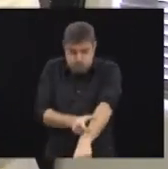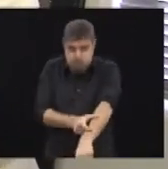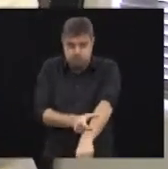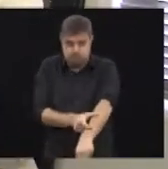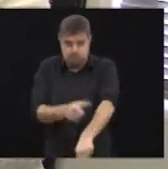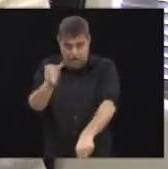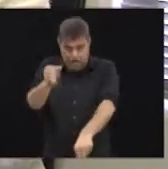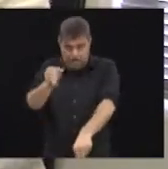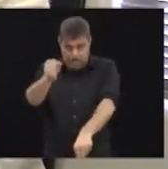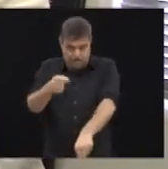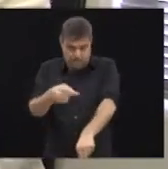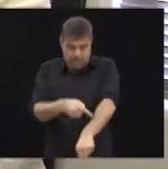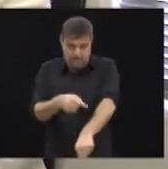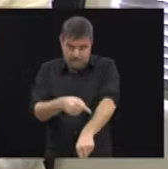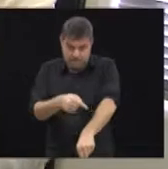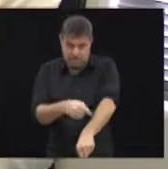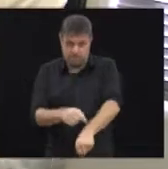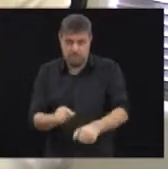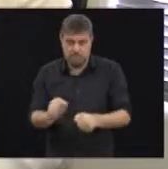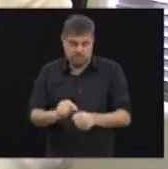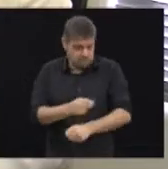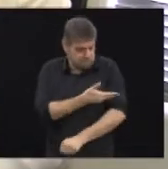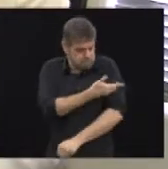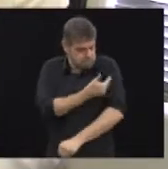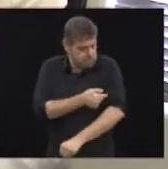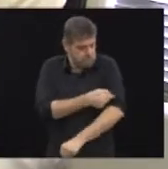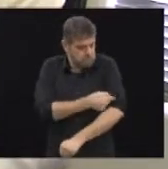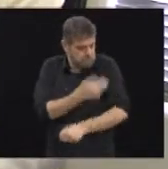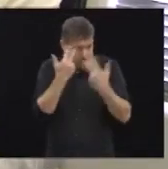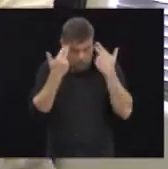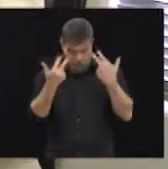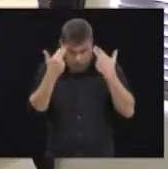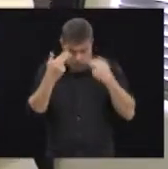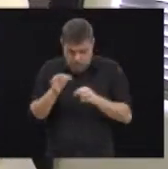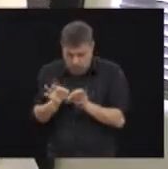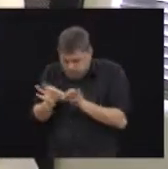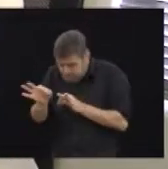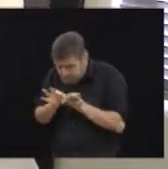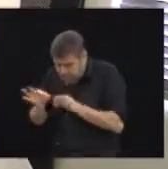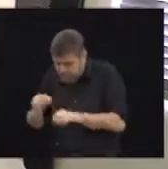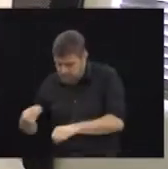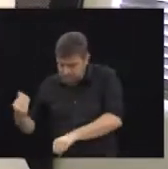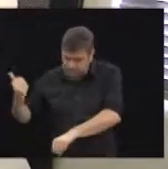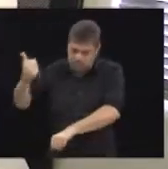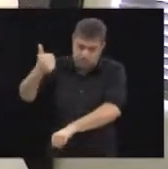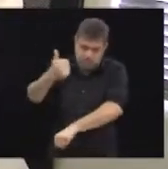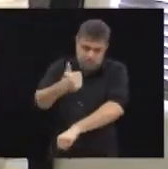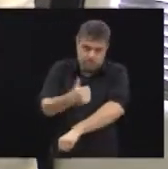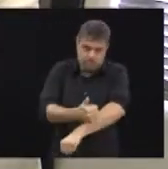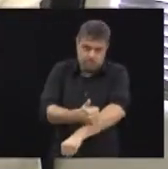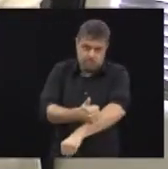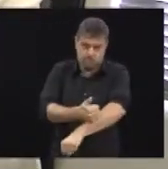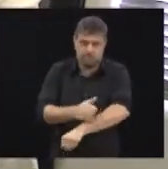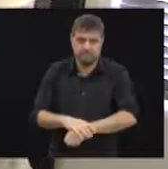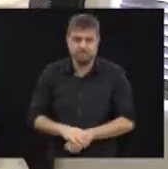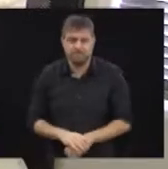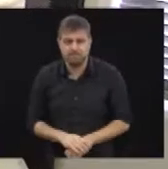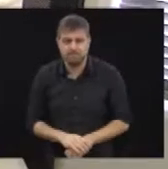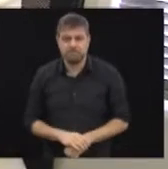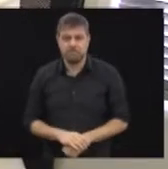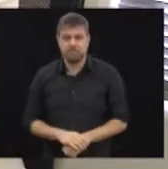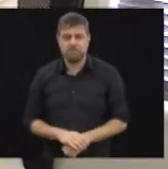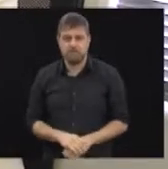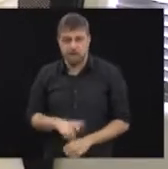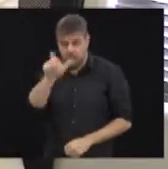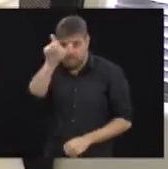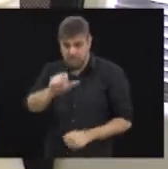mancha branca da própria pessoa. Então a gente tira de um lugar pigmentado, processa e enxerta na mancha branca. E